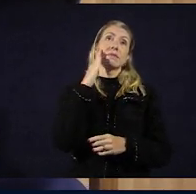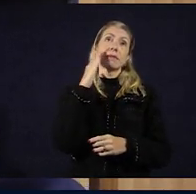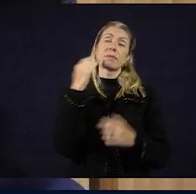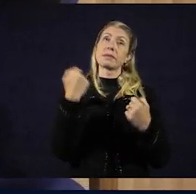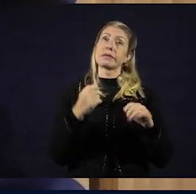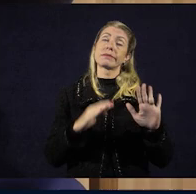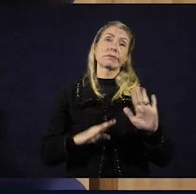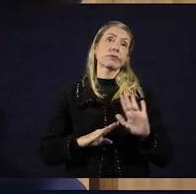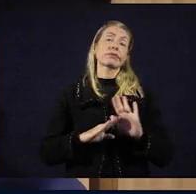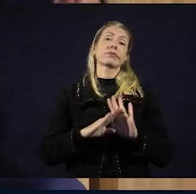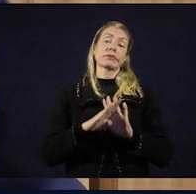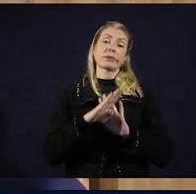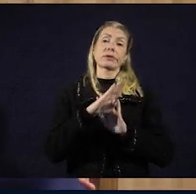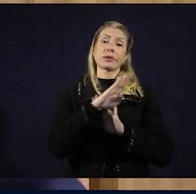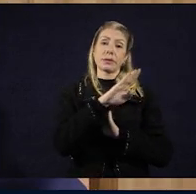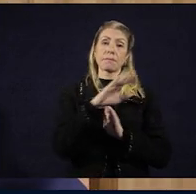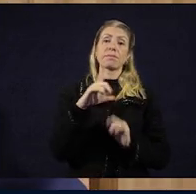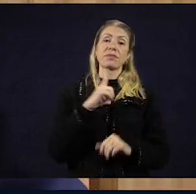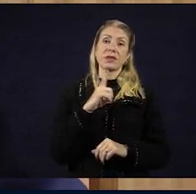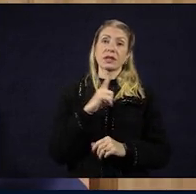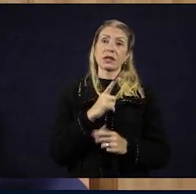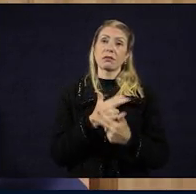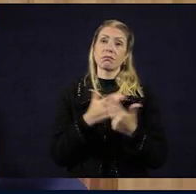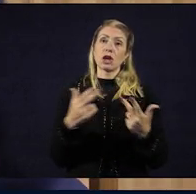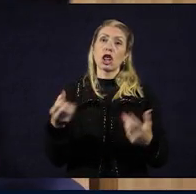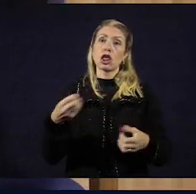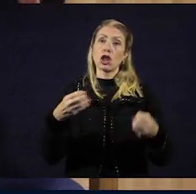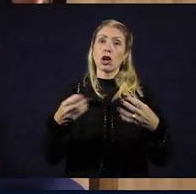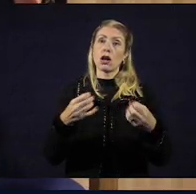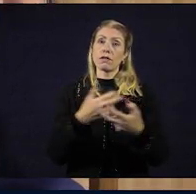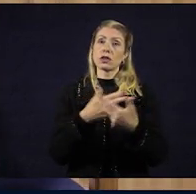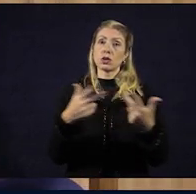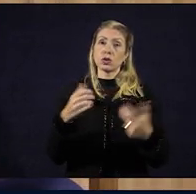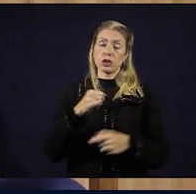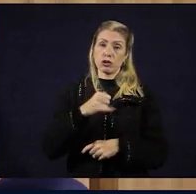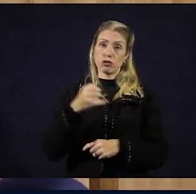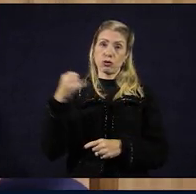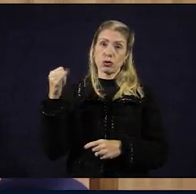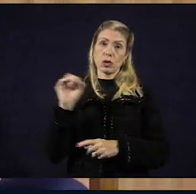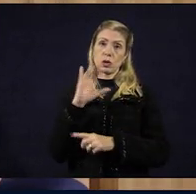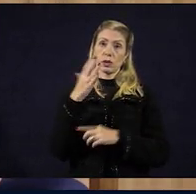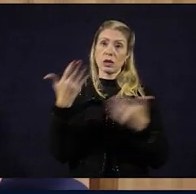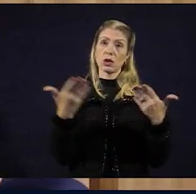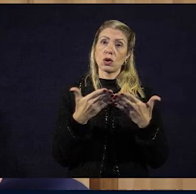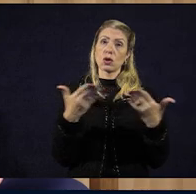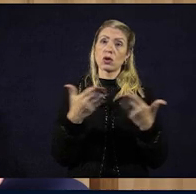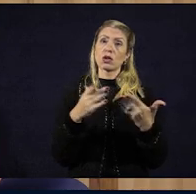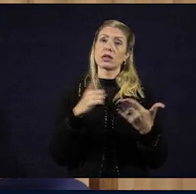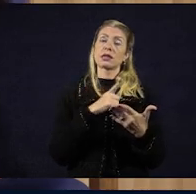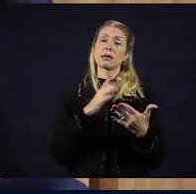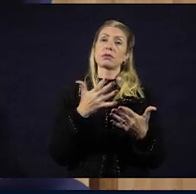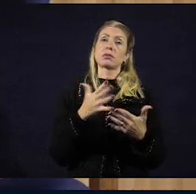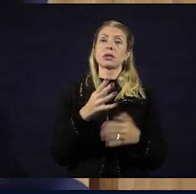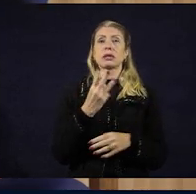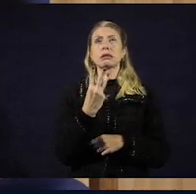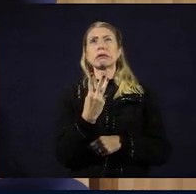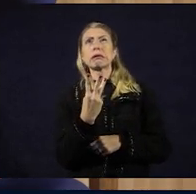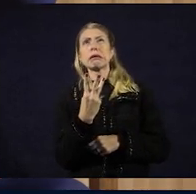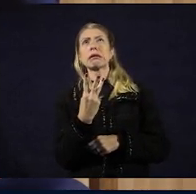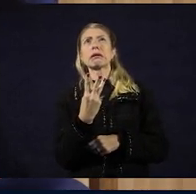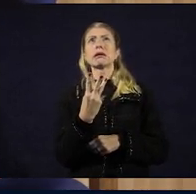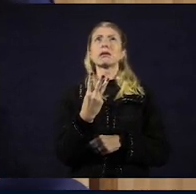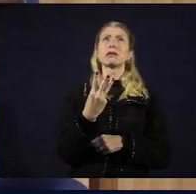ainda vão ter novas rodadas de de taxa de juros a taxa hoje tá entre é 3